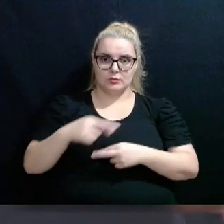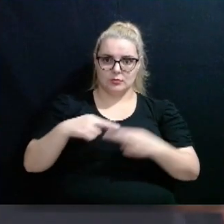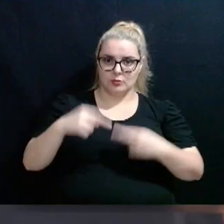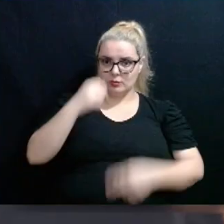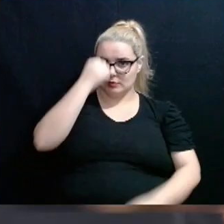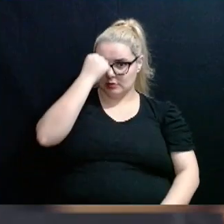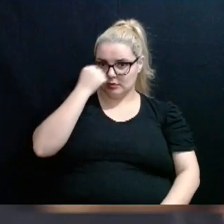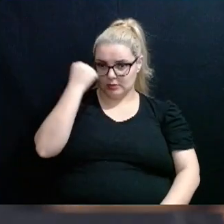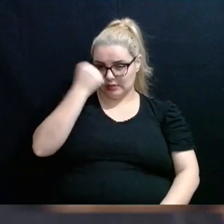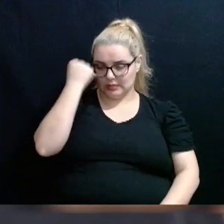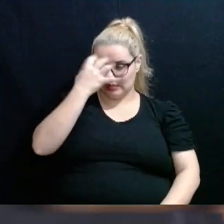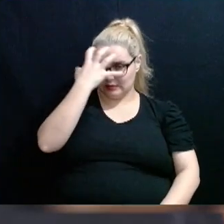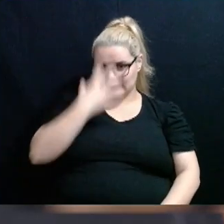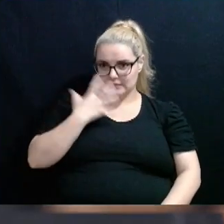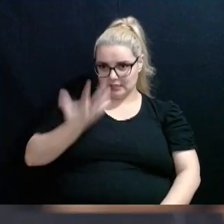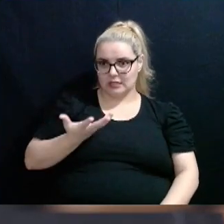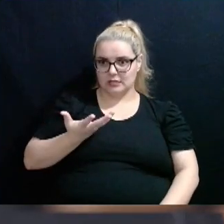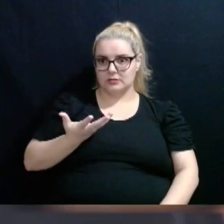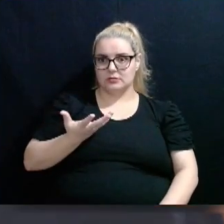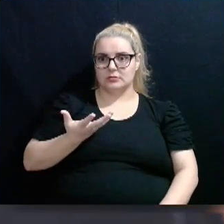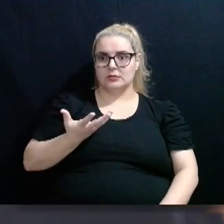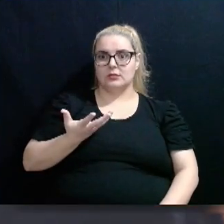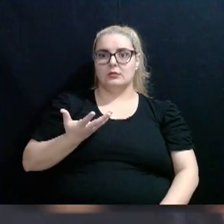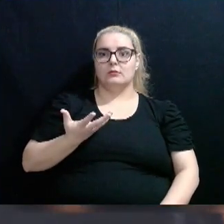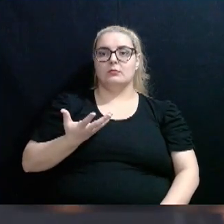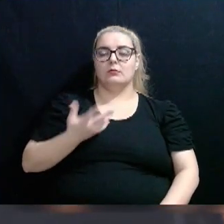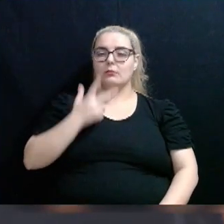embora pareça um projeto,